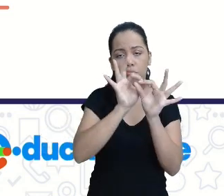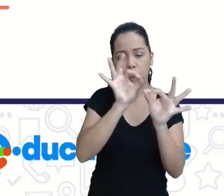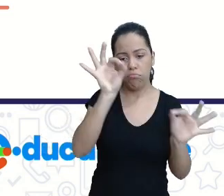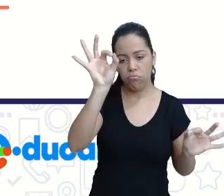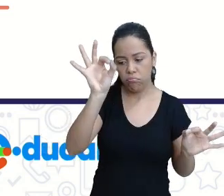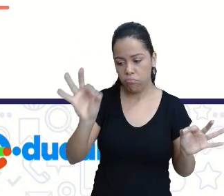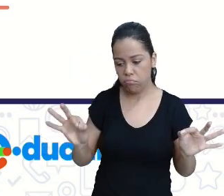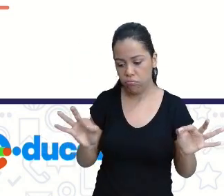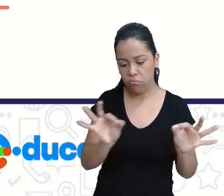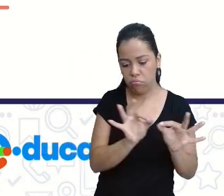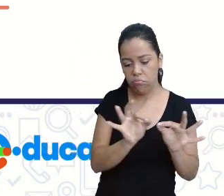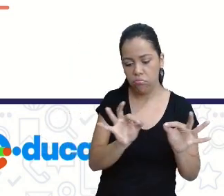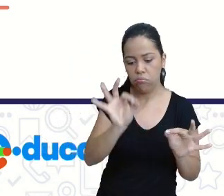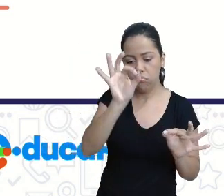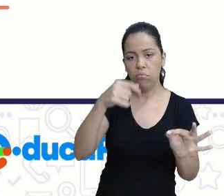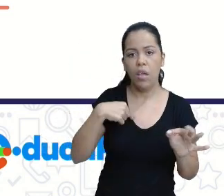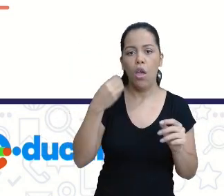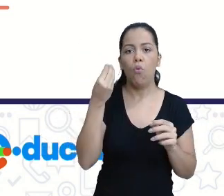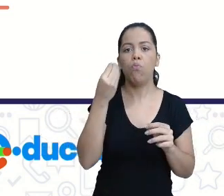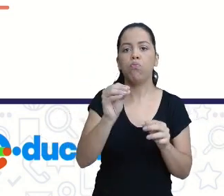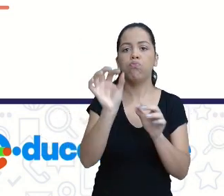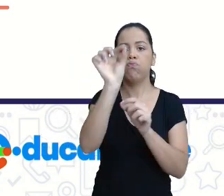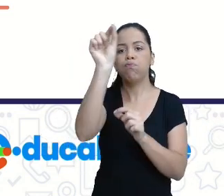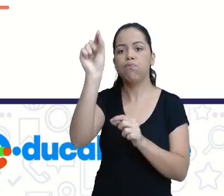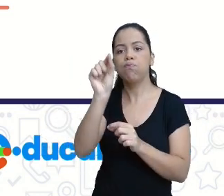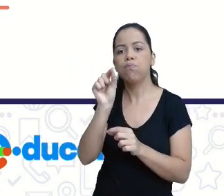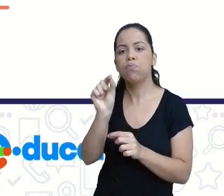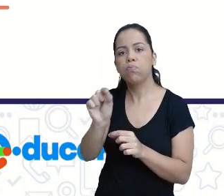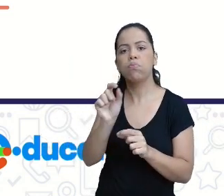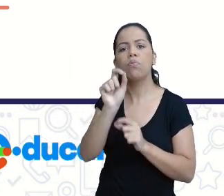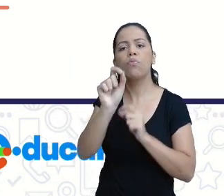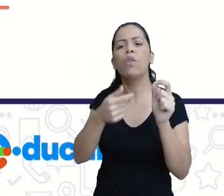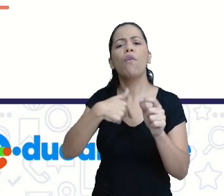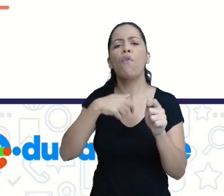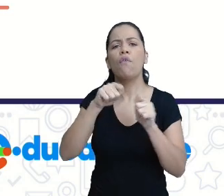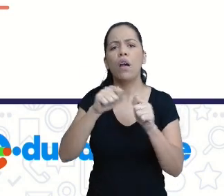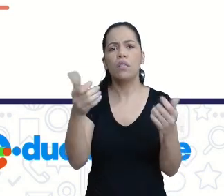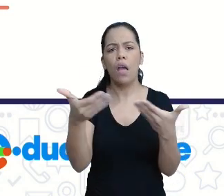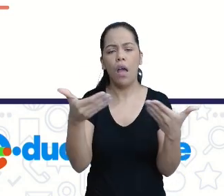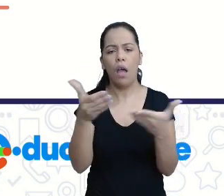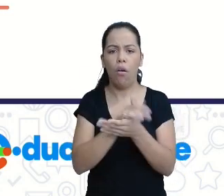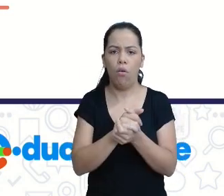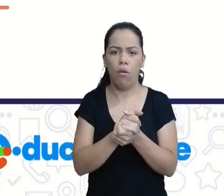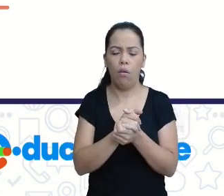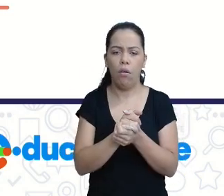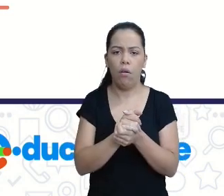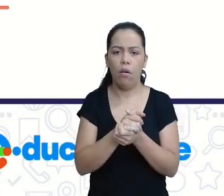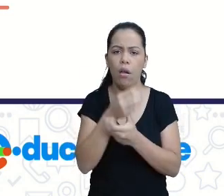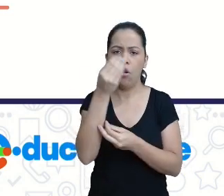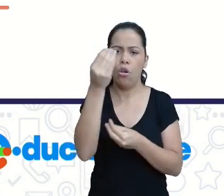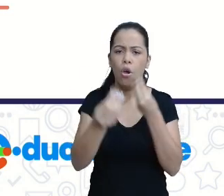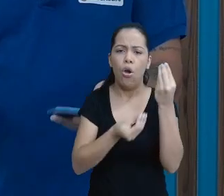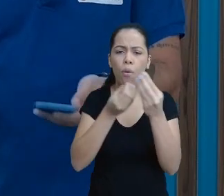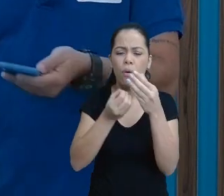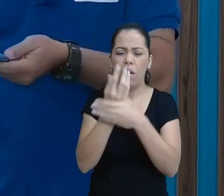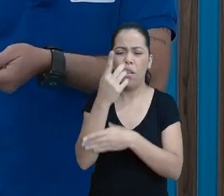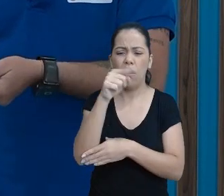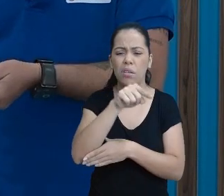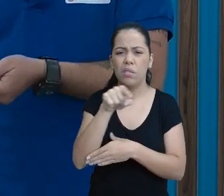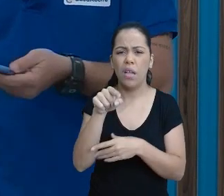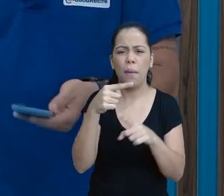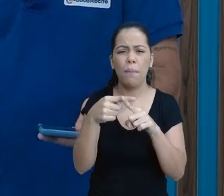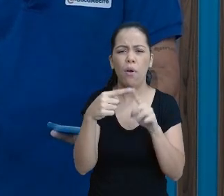aquela interrogação no seguinte sentido, o que é que eu vou fazer com isso agora? De onde é que surgiu isso daí? Porque